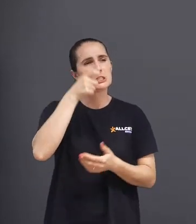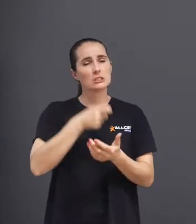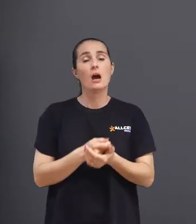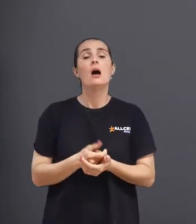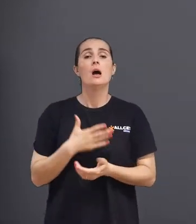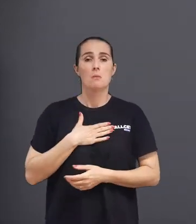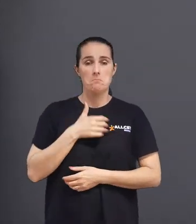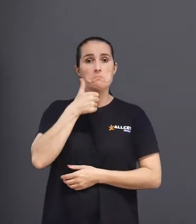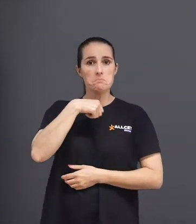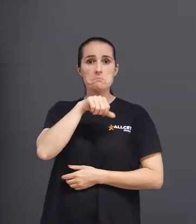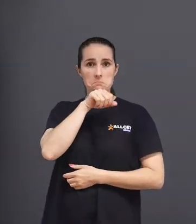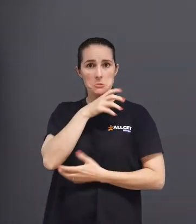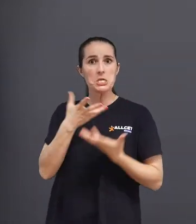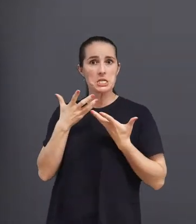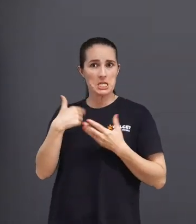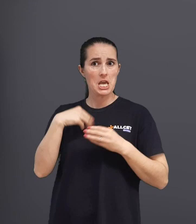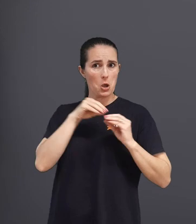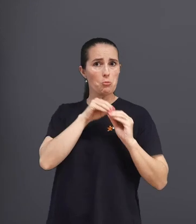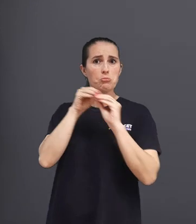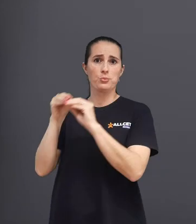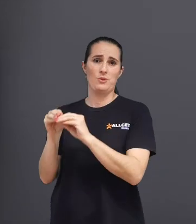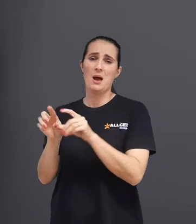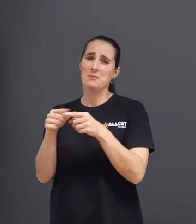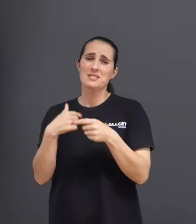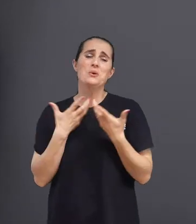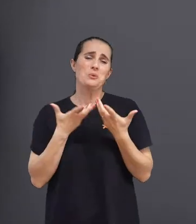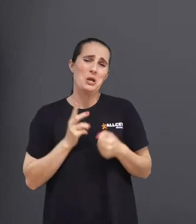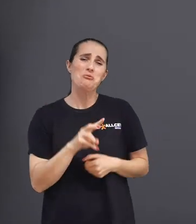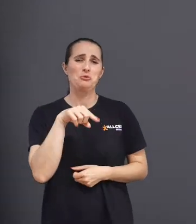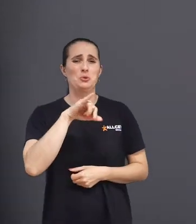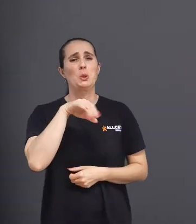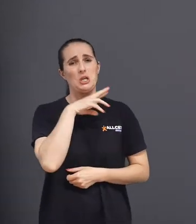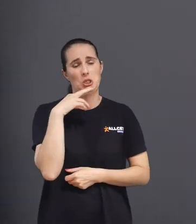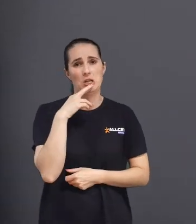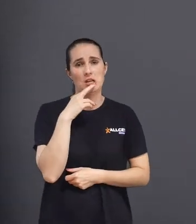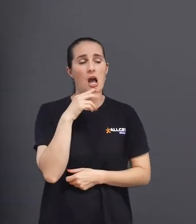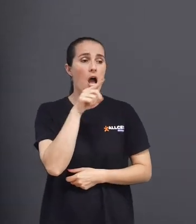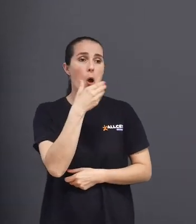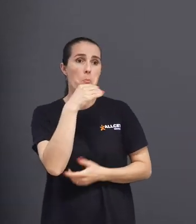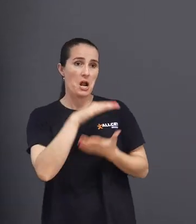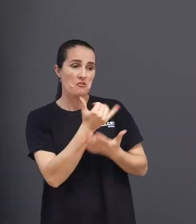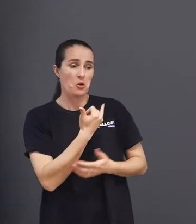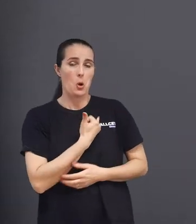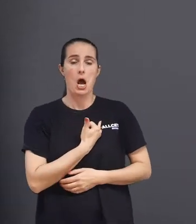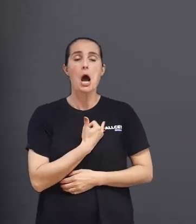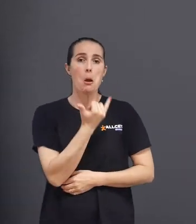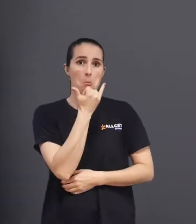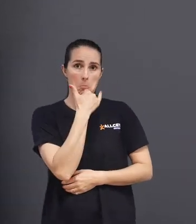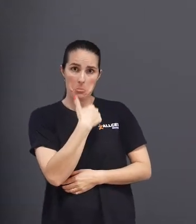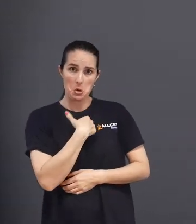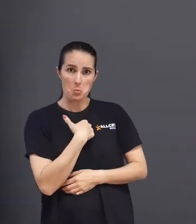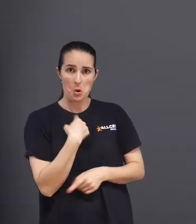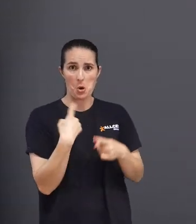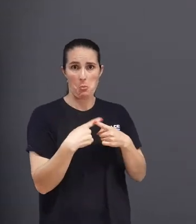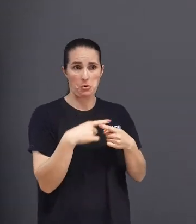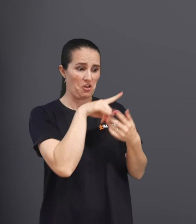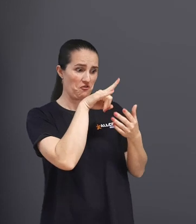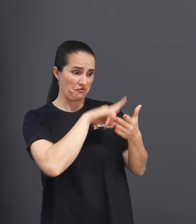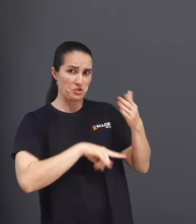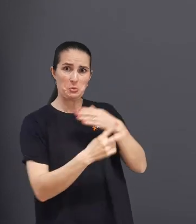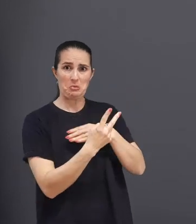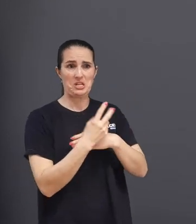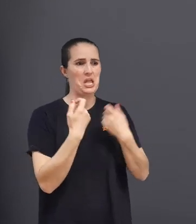Eu decidi mesmo, e minha mãe queria que eu fosse embora de Jaraguá, mas eu não quero ir. E daí ele veio falar que ele me perdoou por causa da